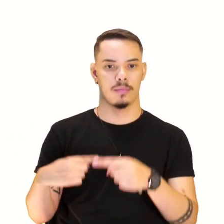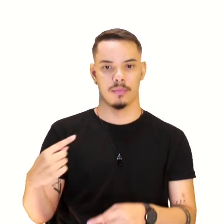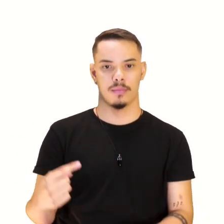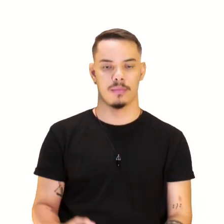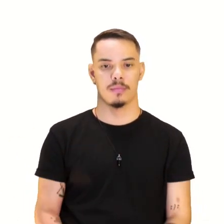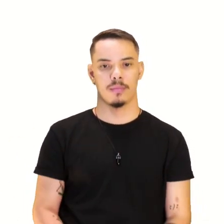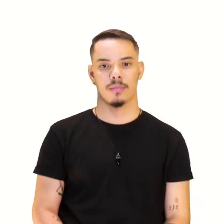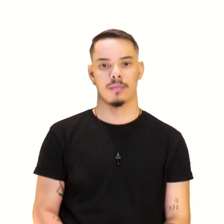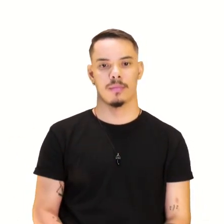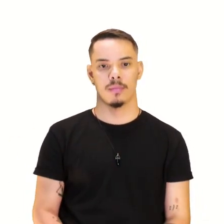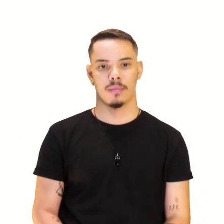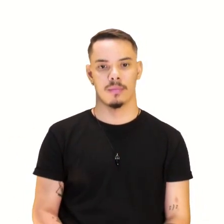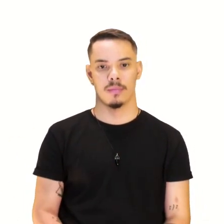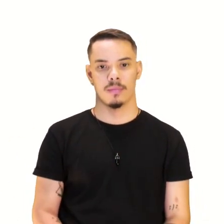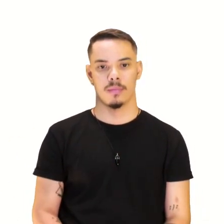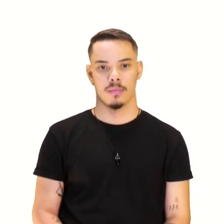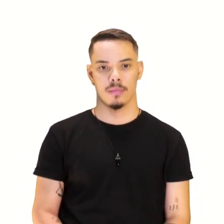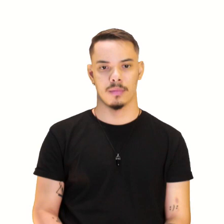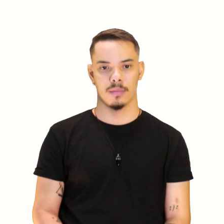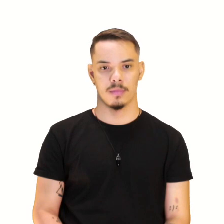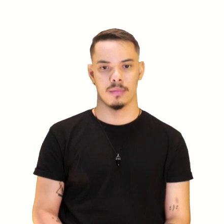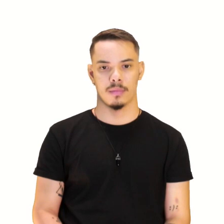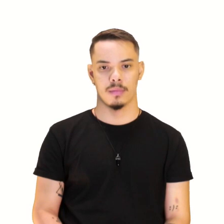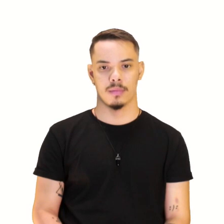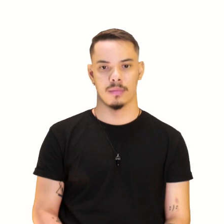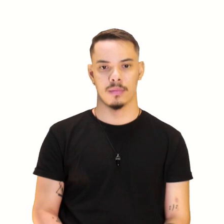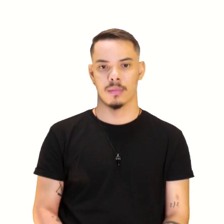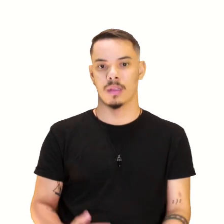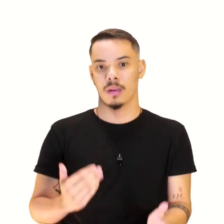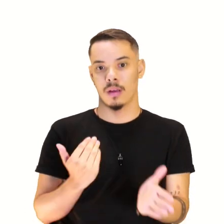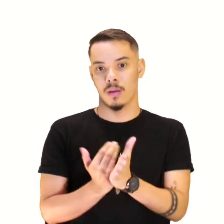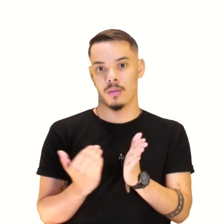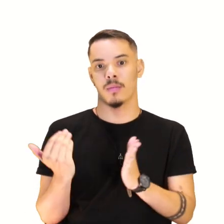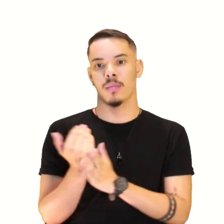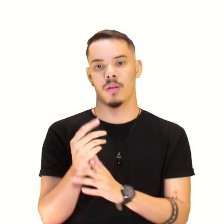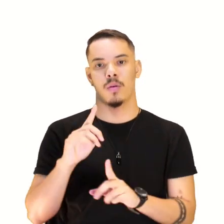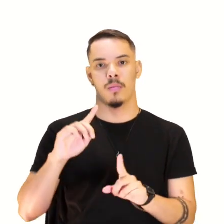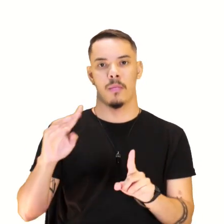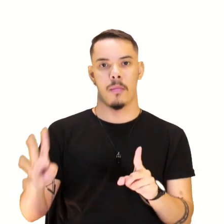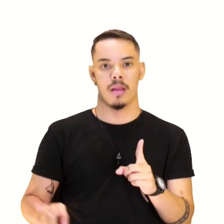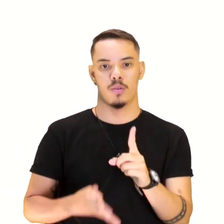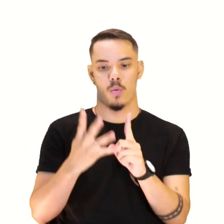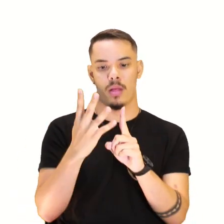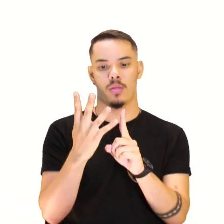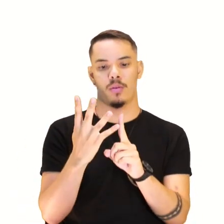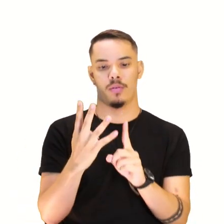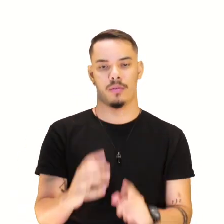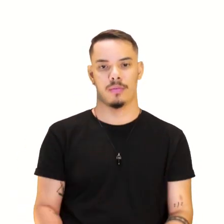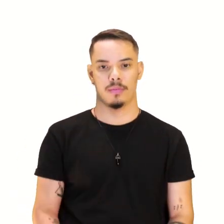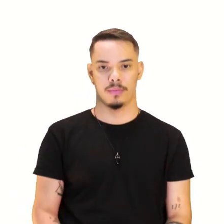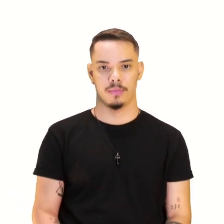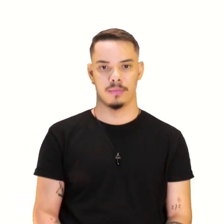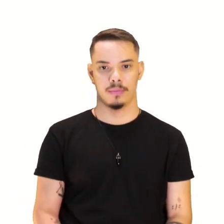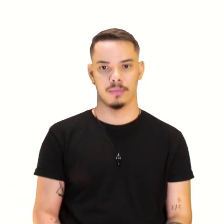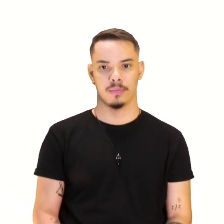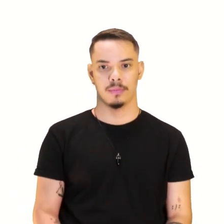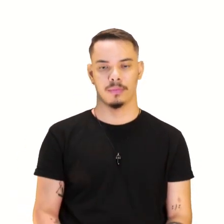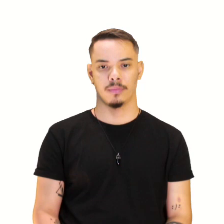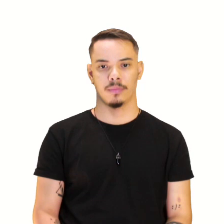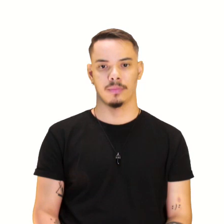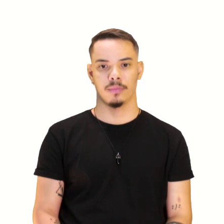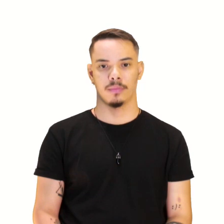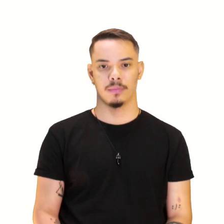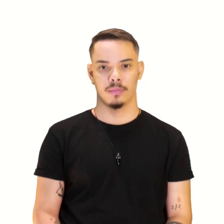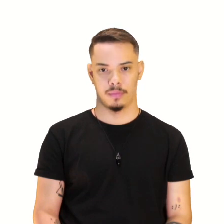a gente tinha essa e essa. Aumentou 4 Aumentou 4 de novo. E depois? Nós também? Tínhamos, cadê? Vamos